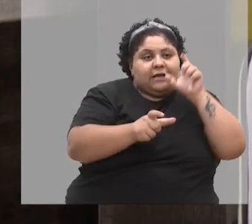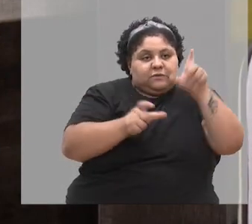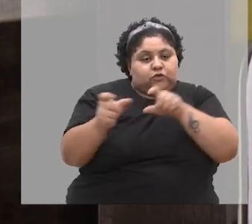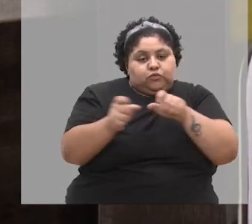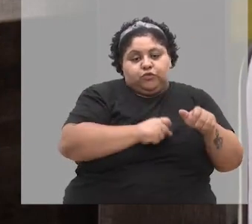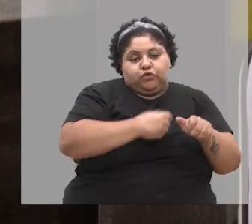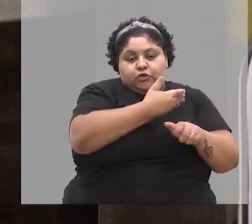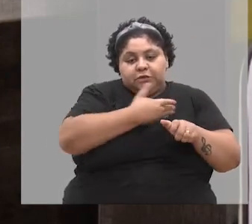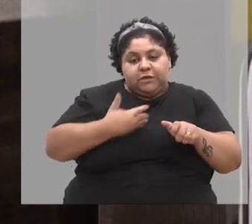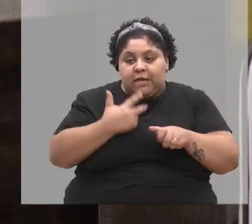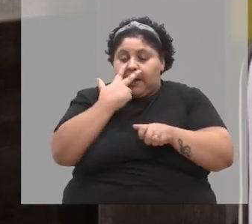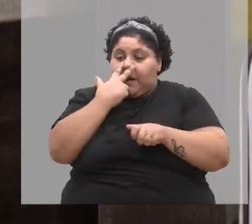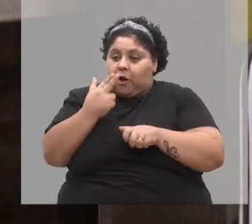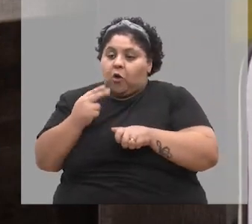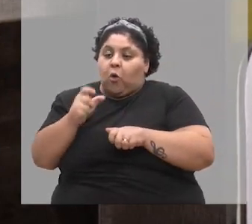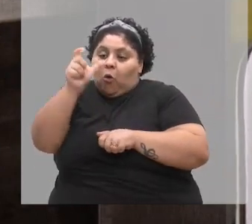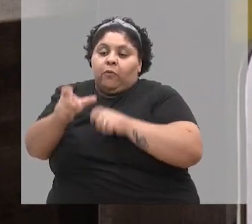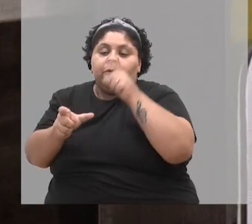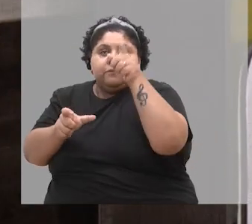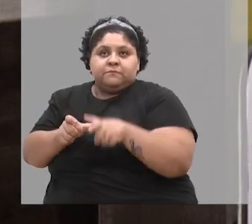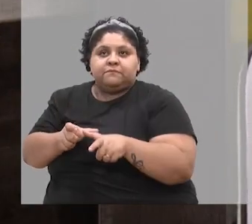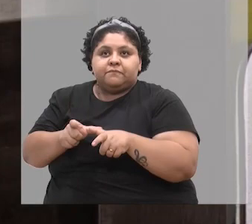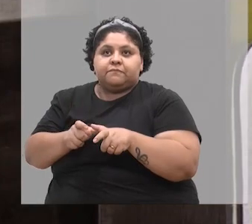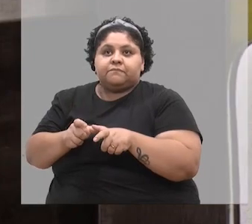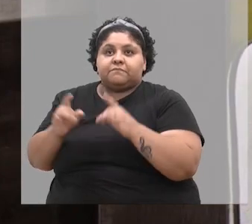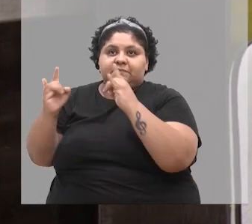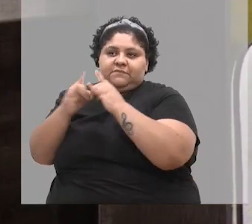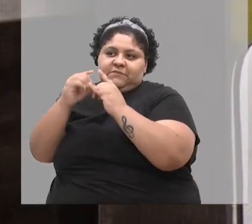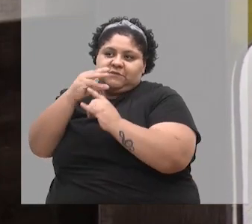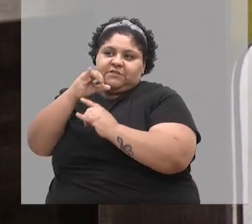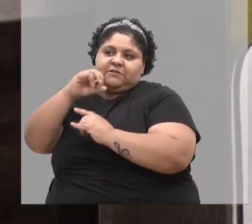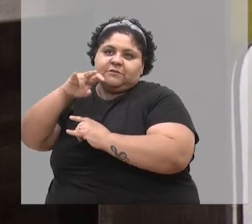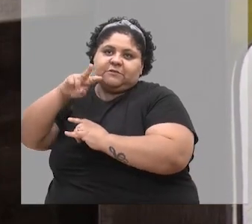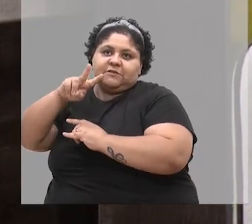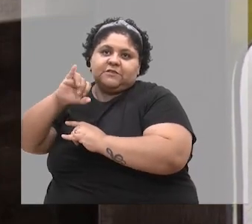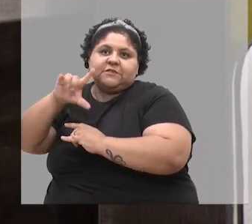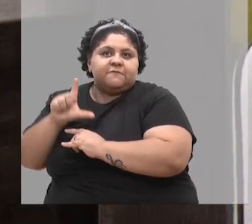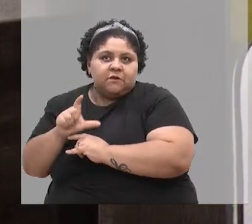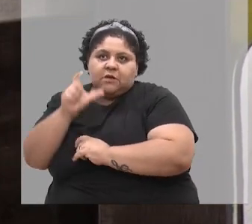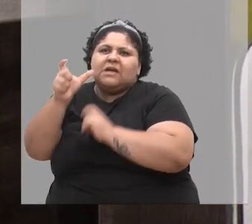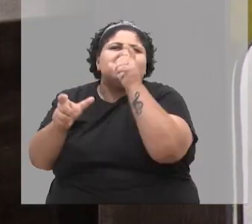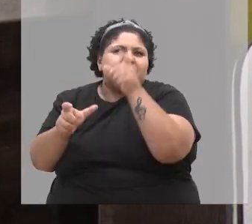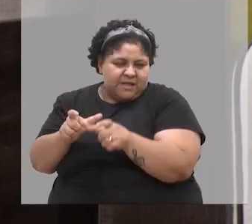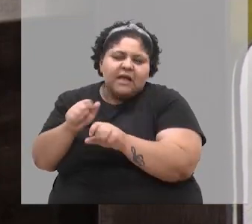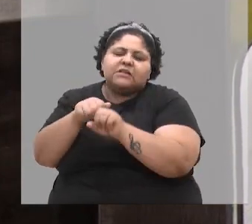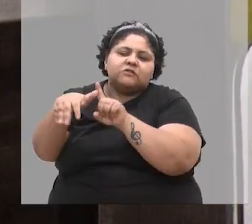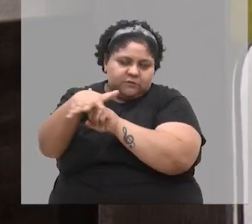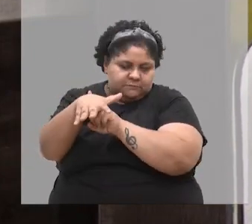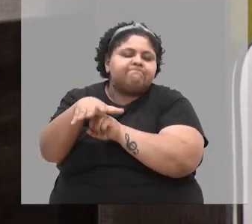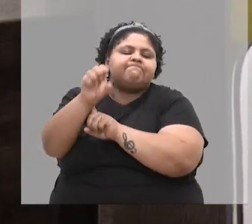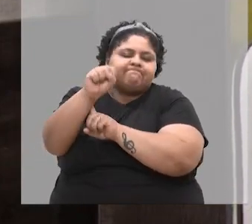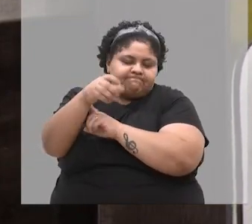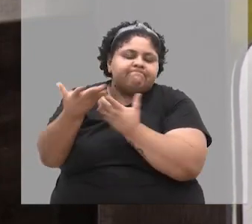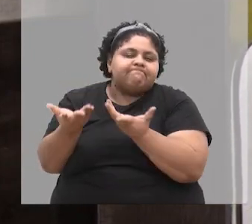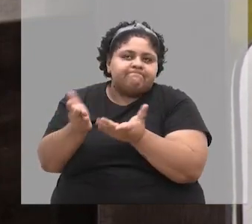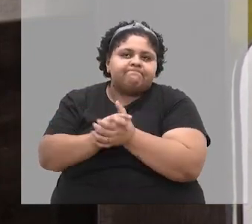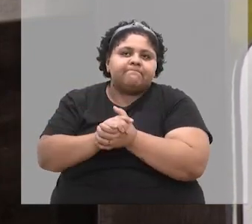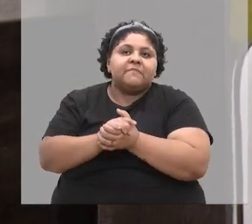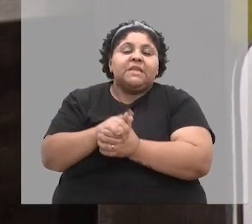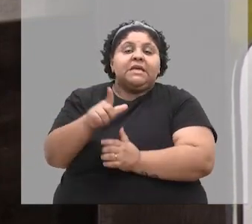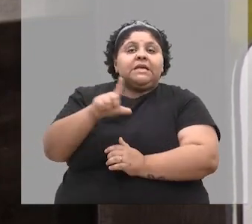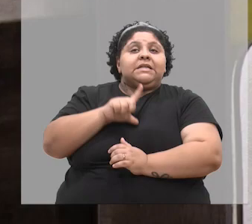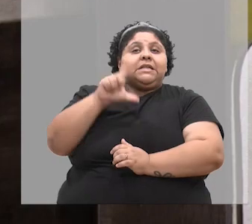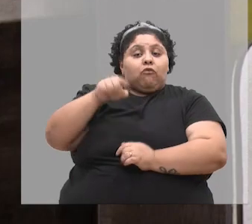de pessoas do poder público é a mesma quantidade de pessoas da entidade civil, assim, né? De pessoas da sociedade civil. Da